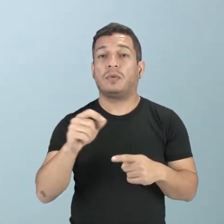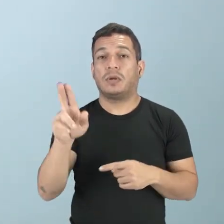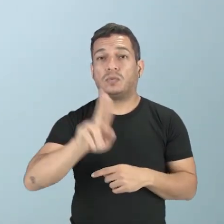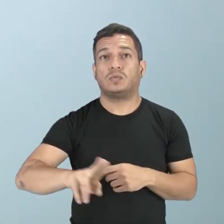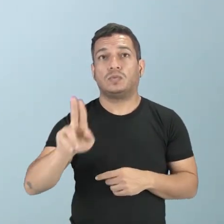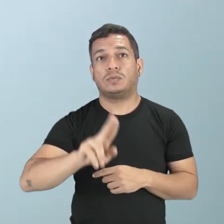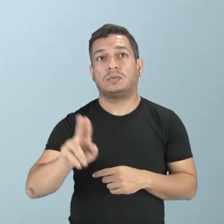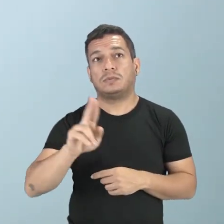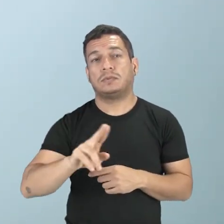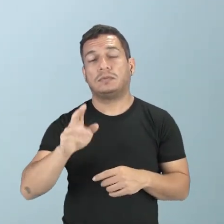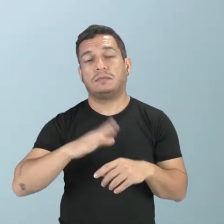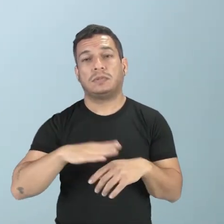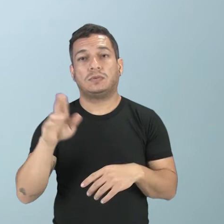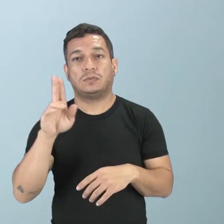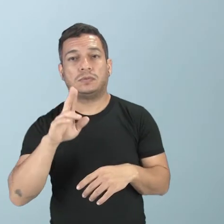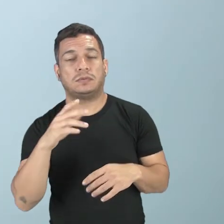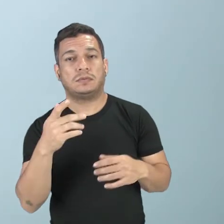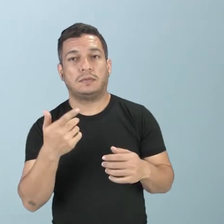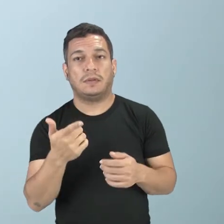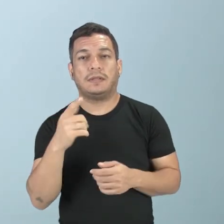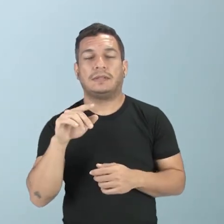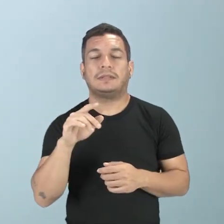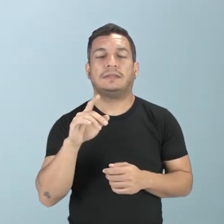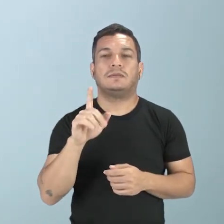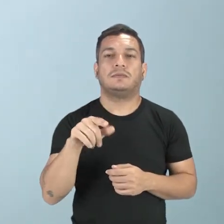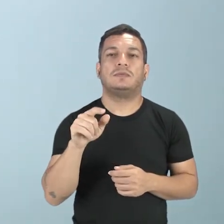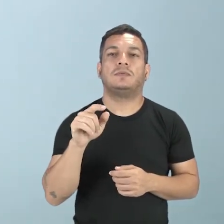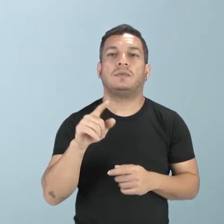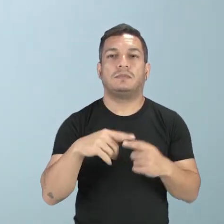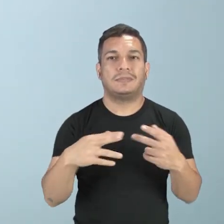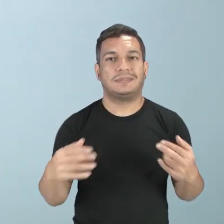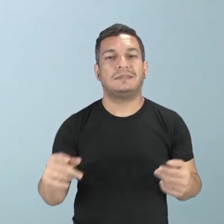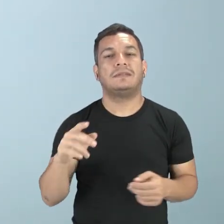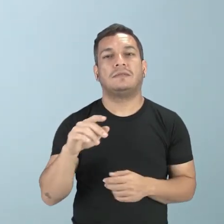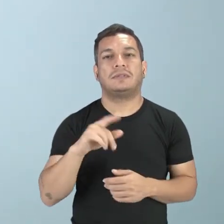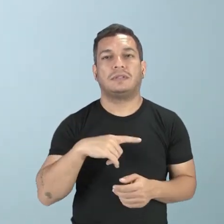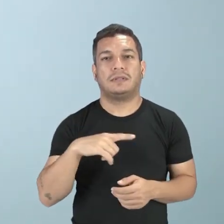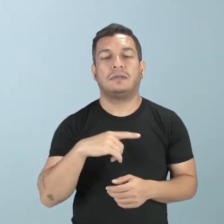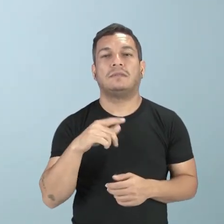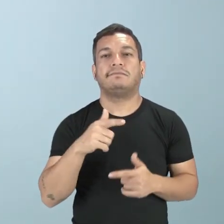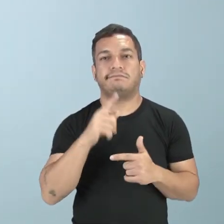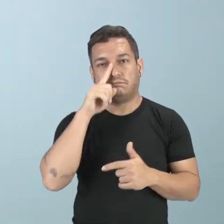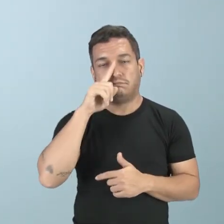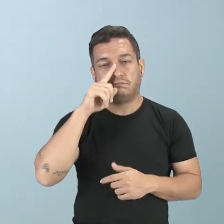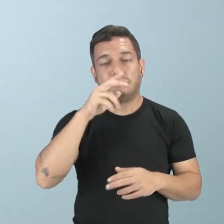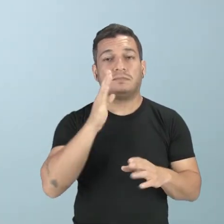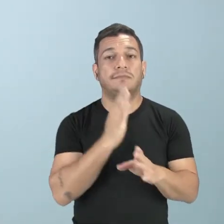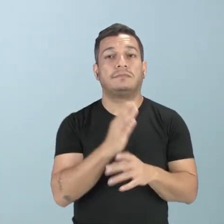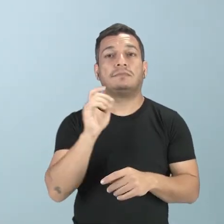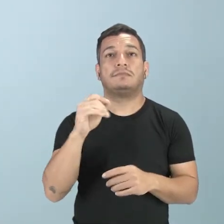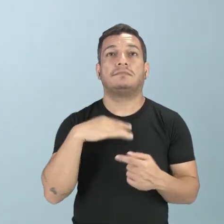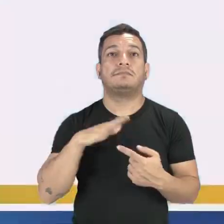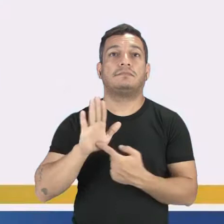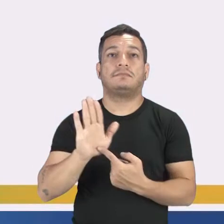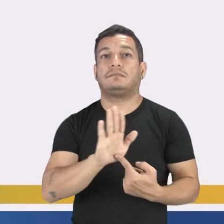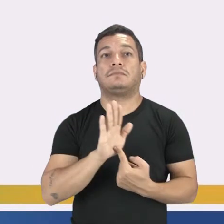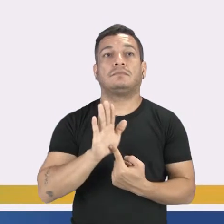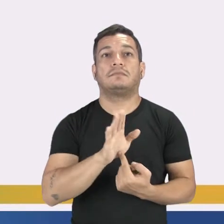útil ou se não irão mais utilizar, ele também não deixará simplesmente de ser um elemento radioativo. E por conta disso eu trouxe